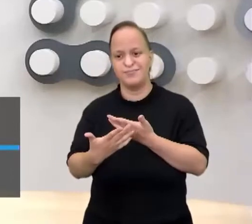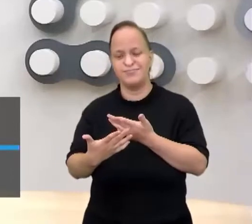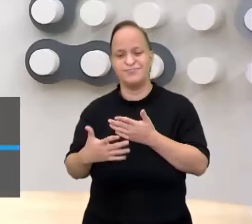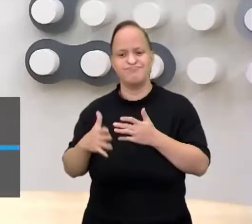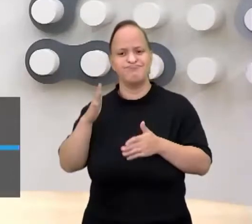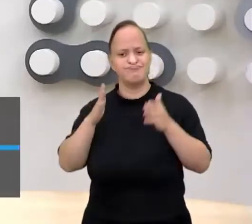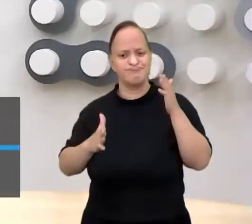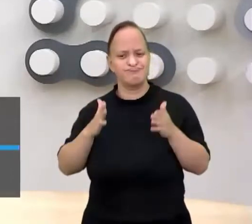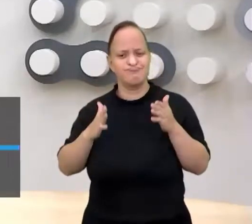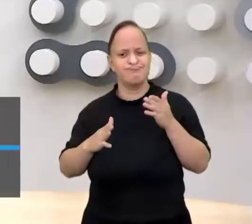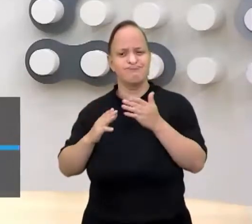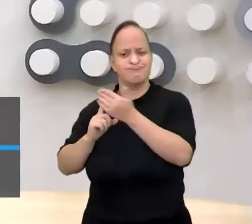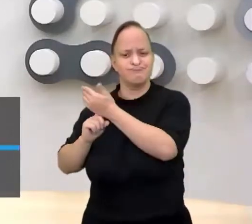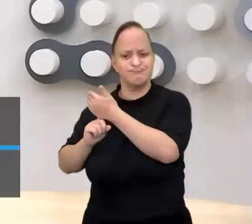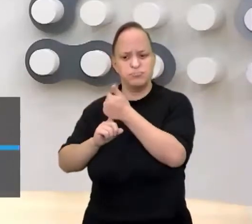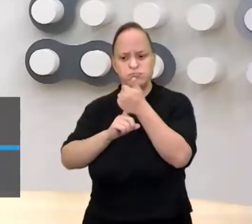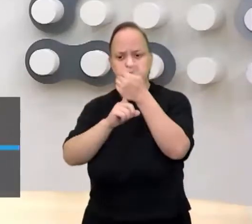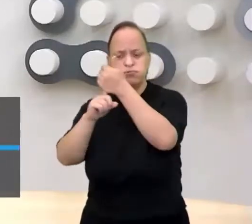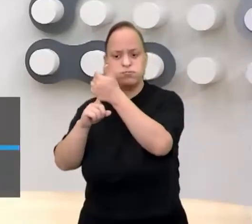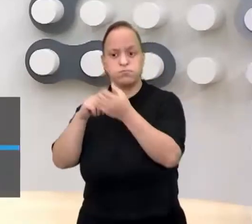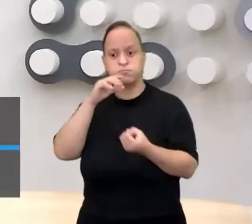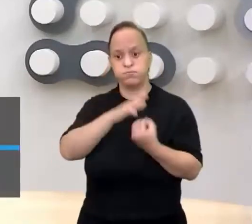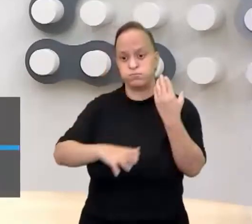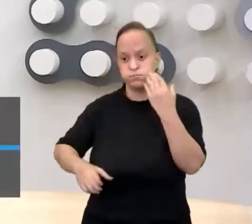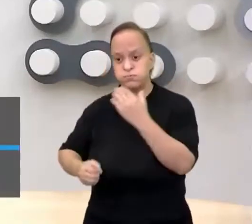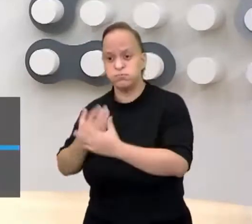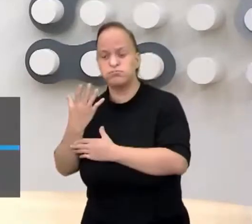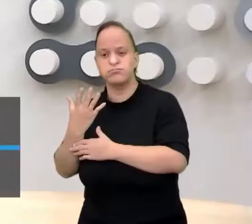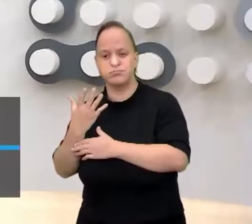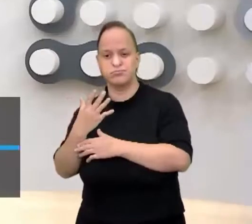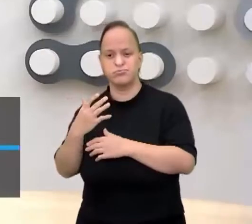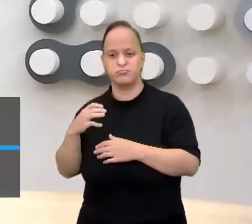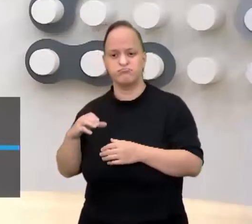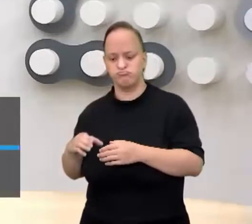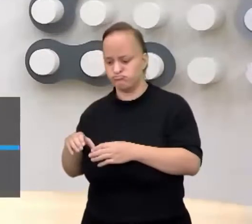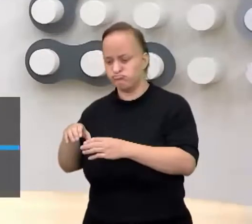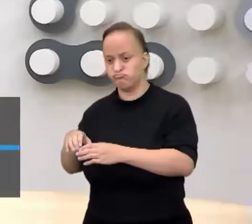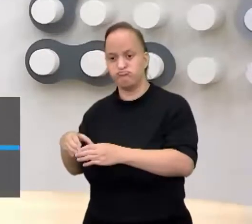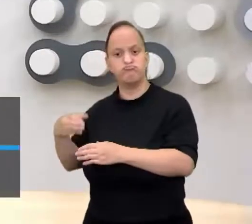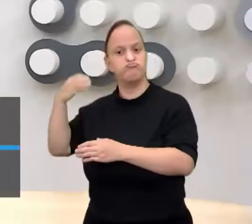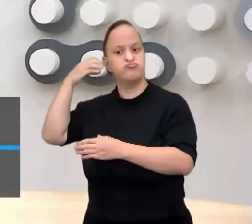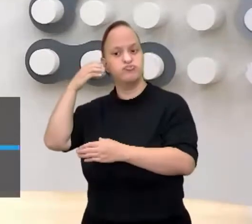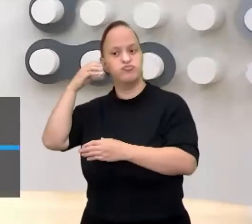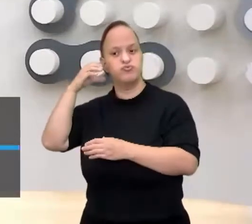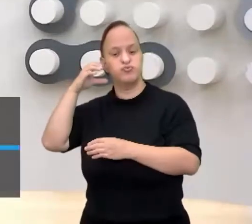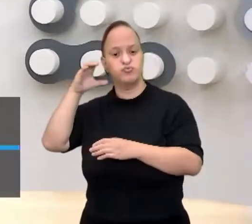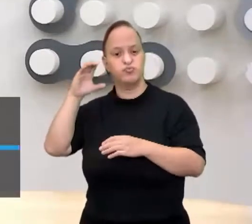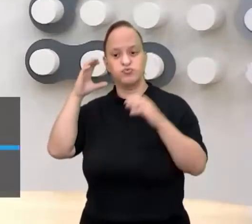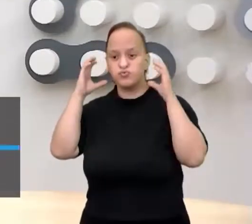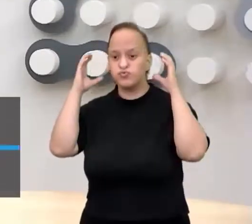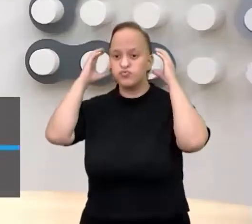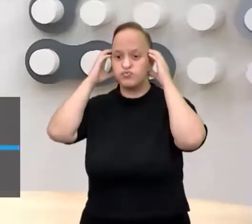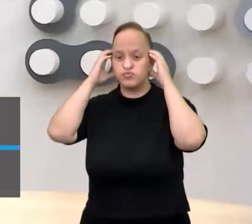das grandes invenções, né, que eu falei na aula anterior. Nós temos o surgimento do telefone, do rádio, da fotografia, do